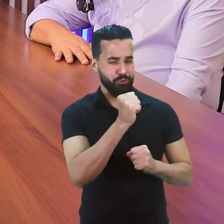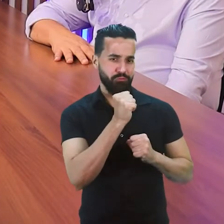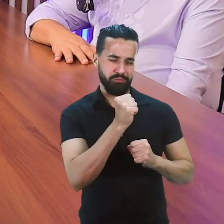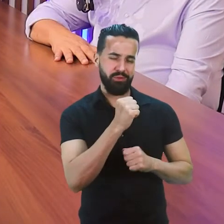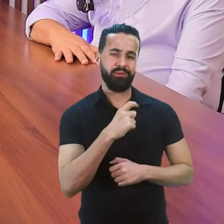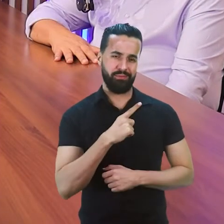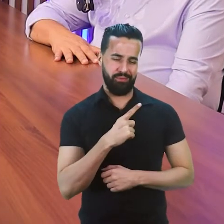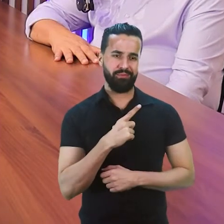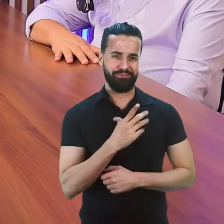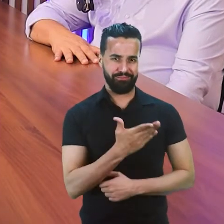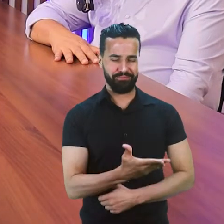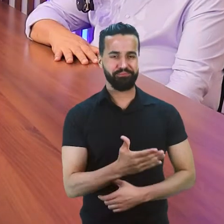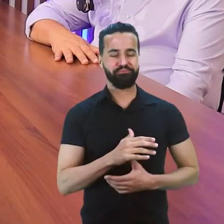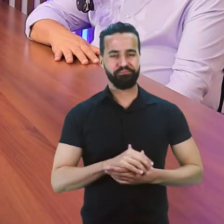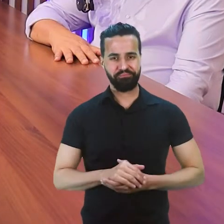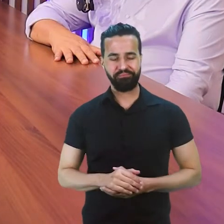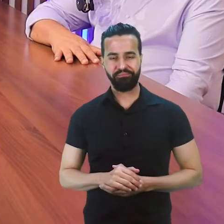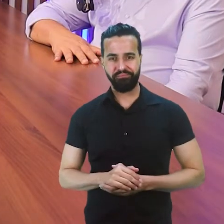Então,